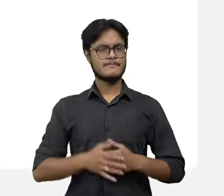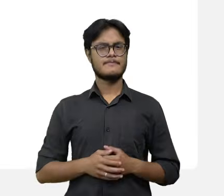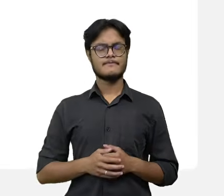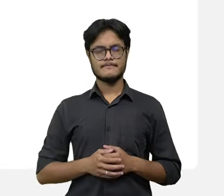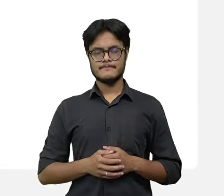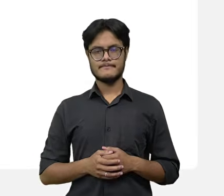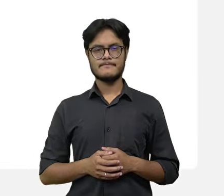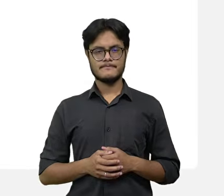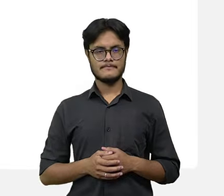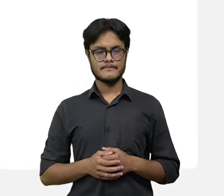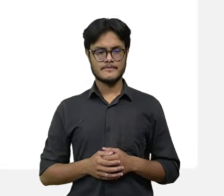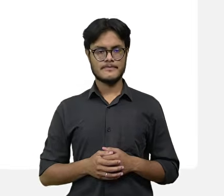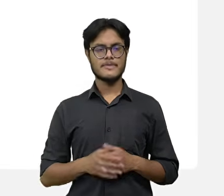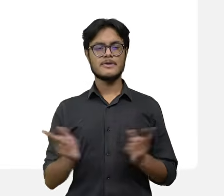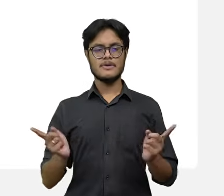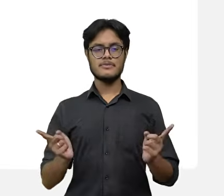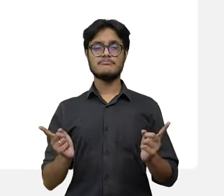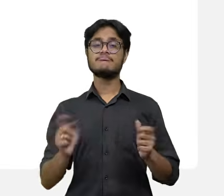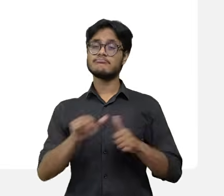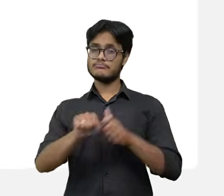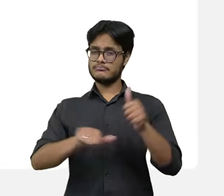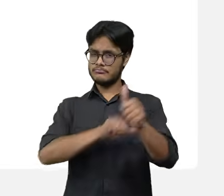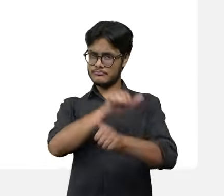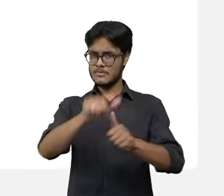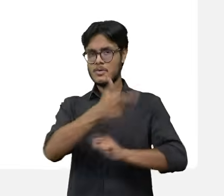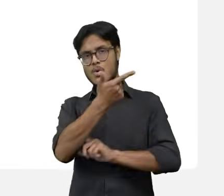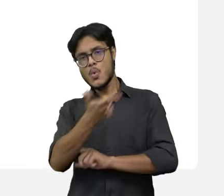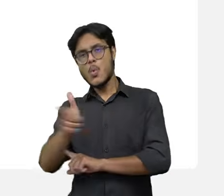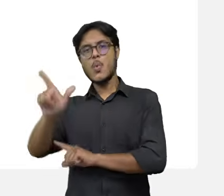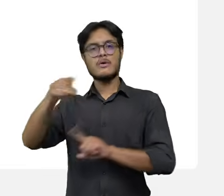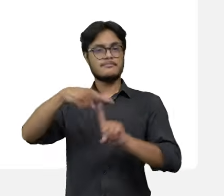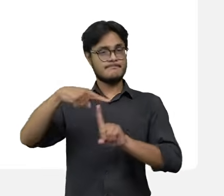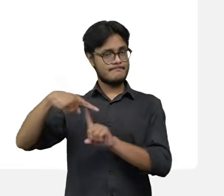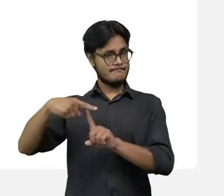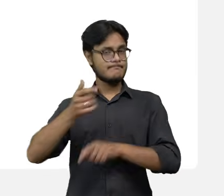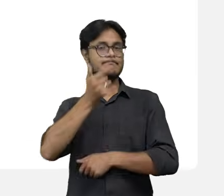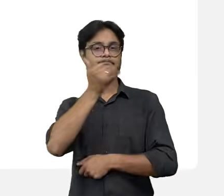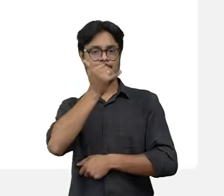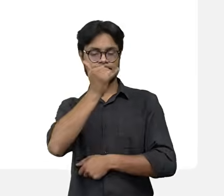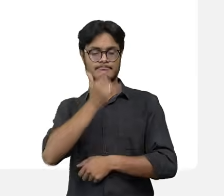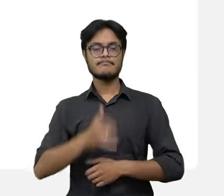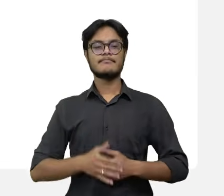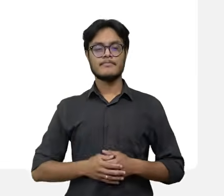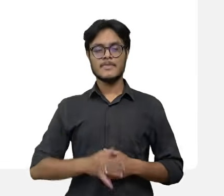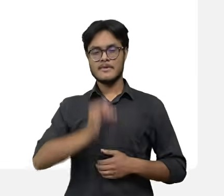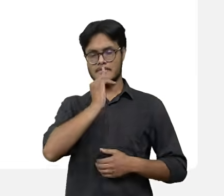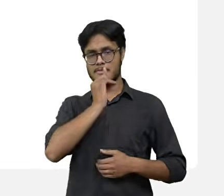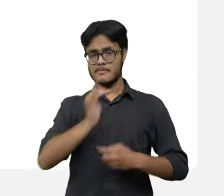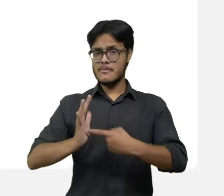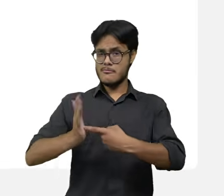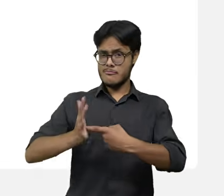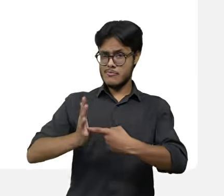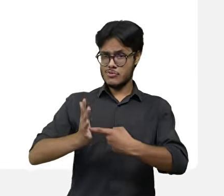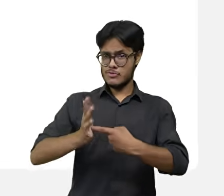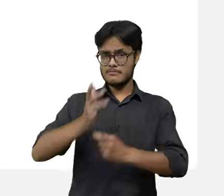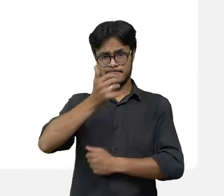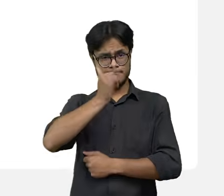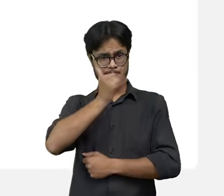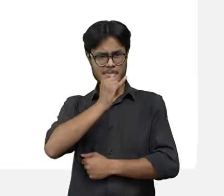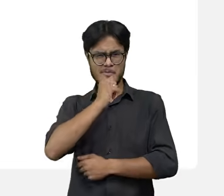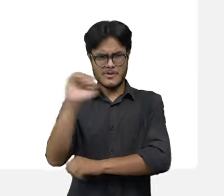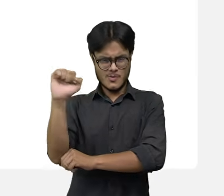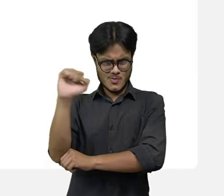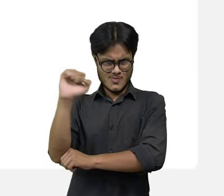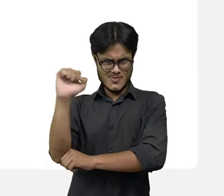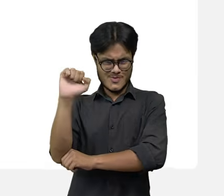ela? Transformar essa energia elétrica em outro tipo de energia. Exemplo, o motor elétrico, aquele motor do